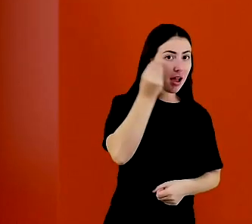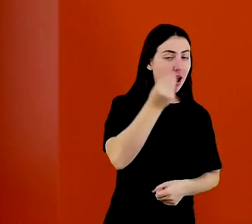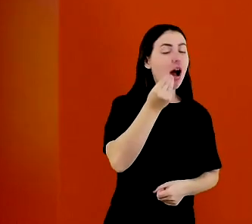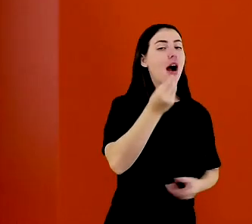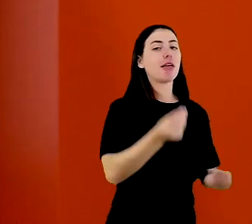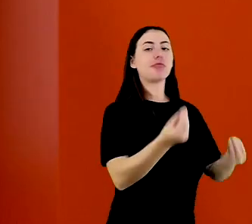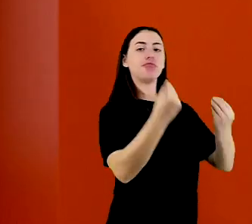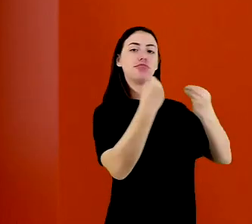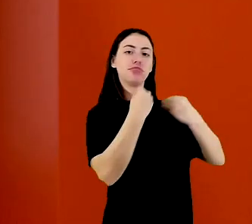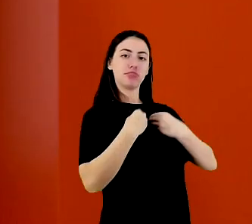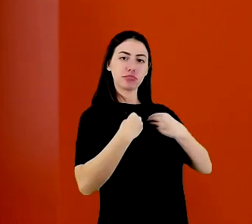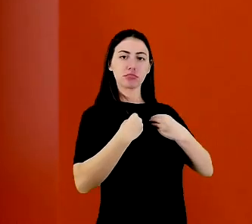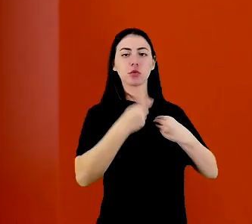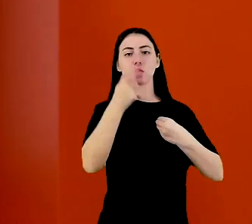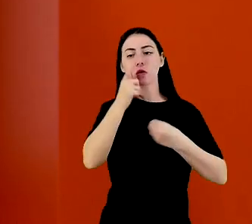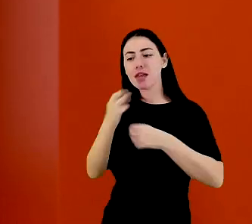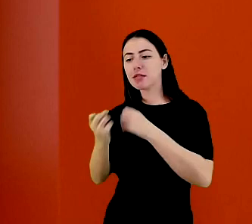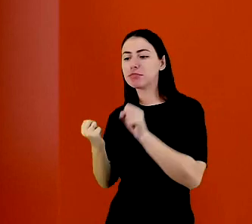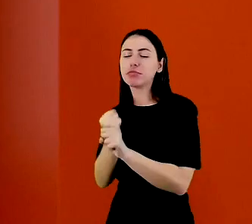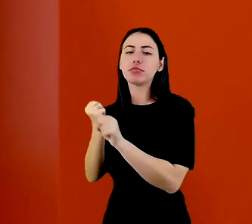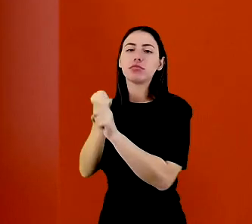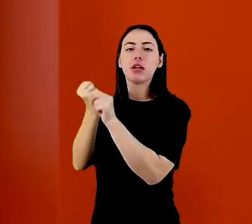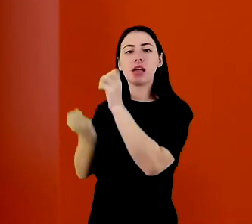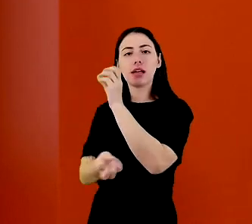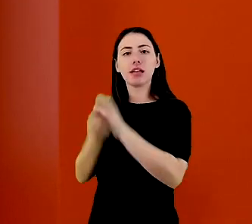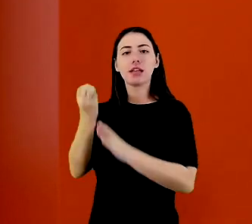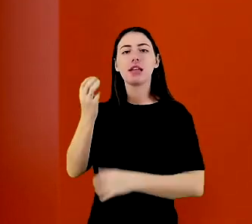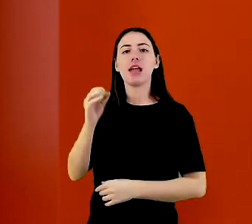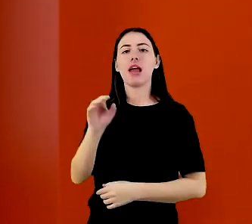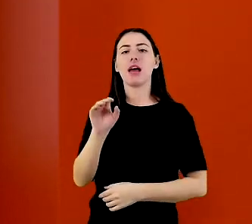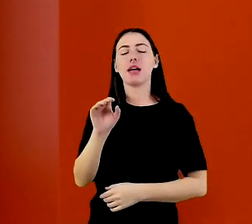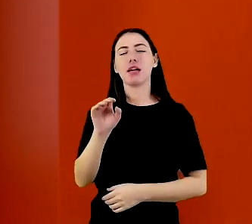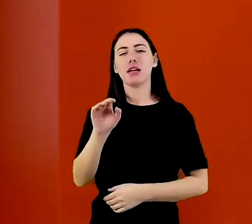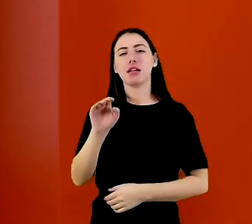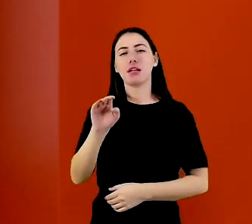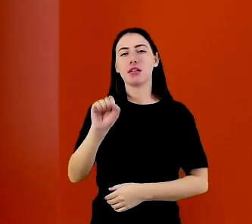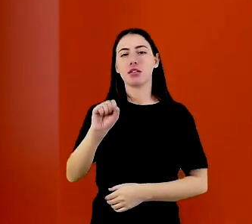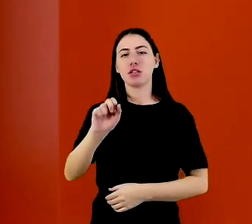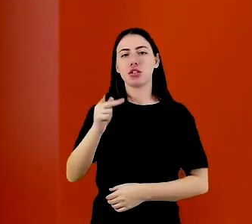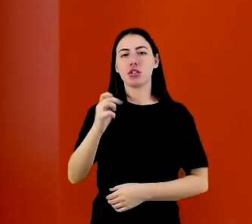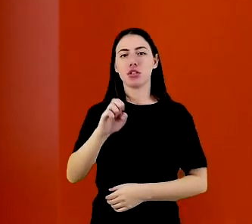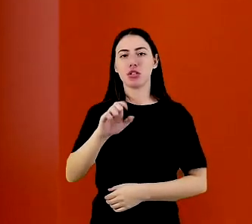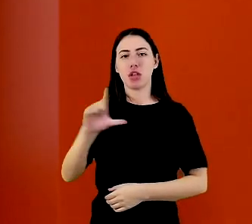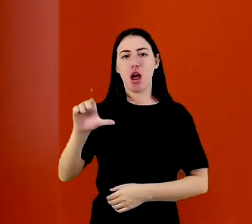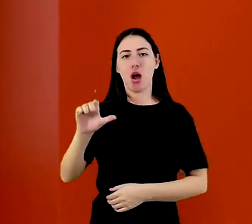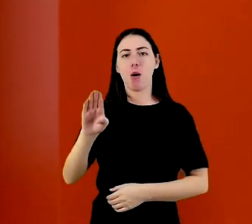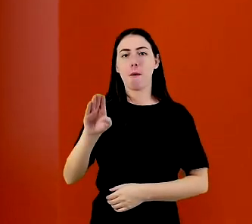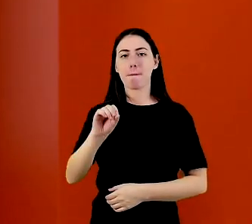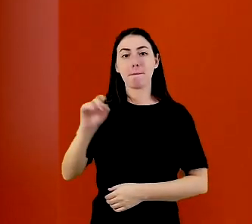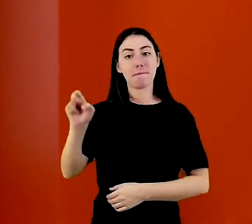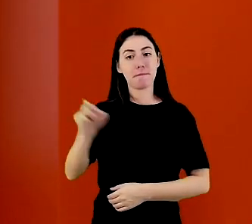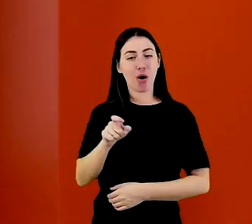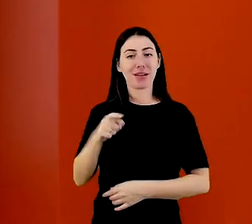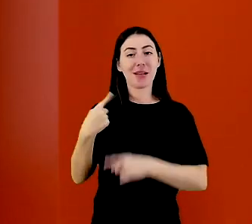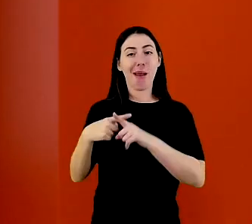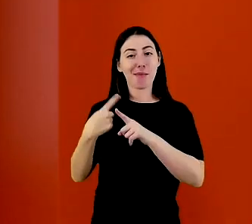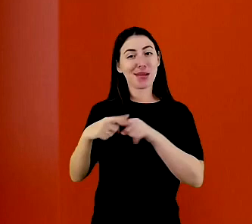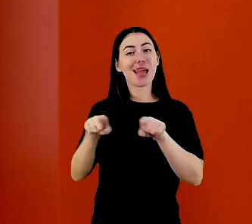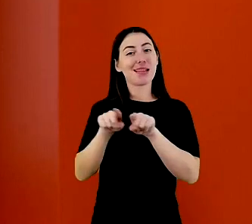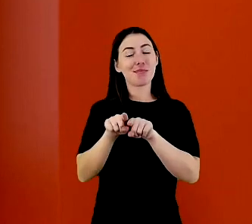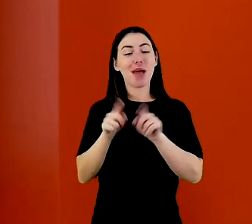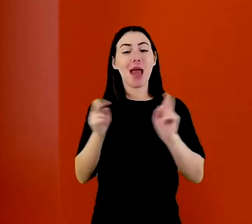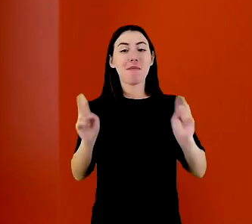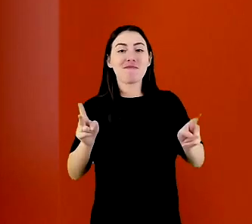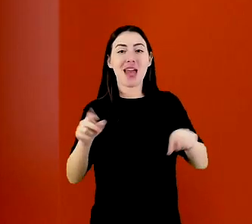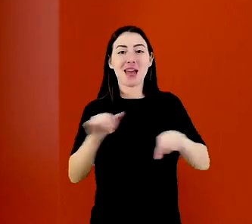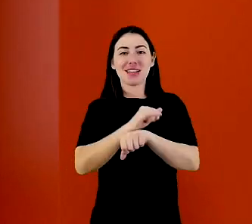de serviços financeiros se beneficia do relacionamento que a Raizen já tem com os fornecedores de cana? O Open Finance